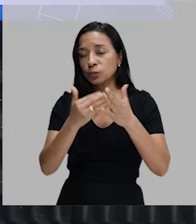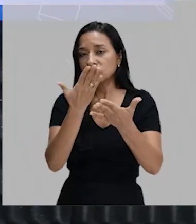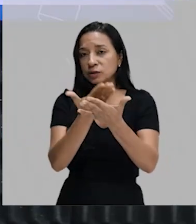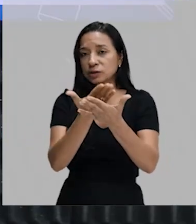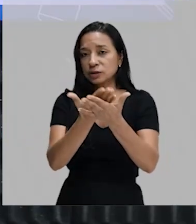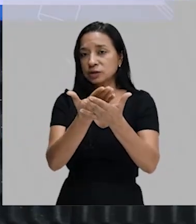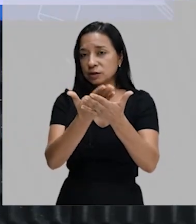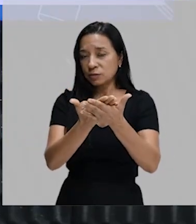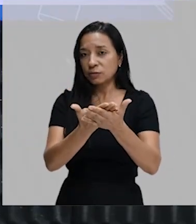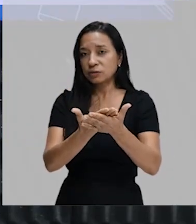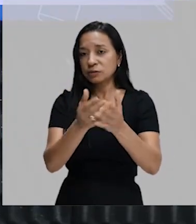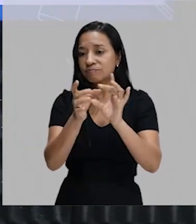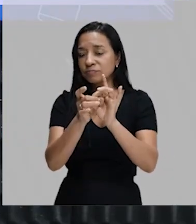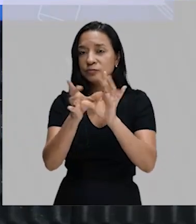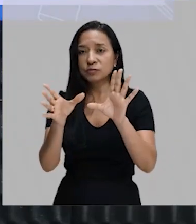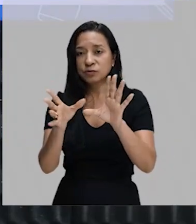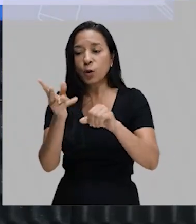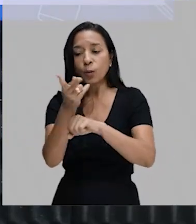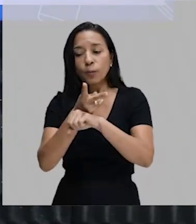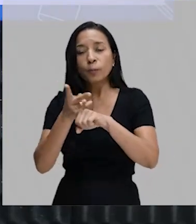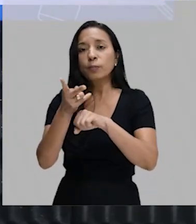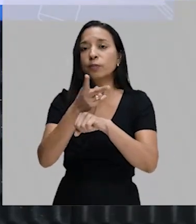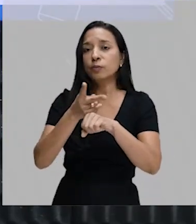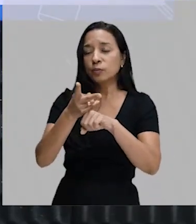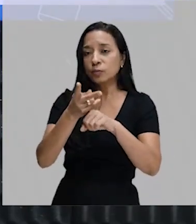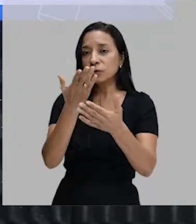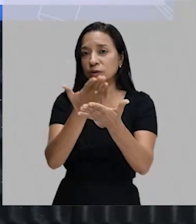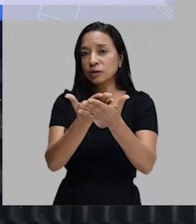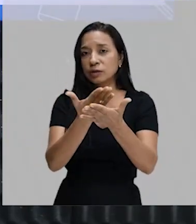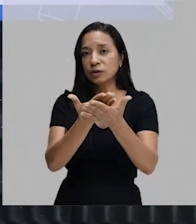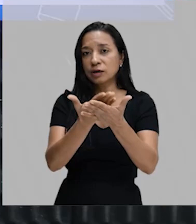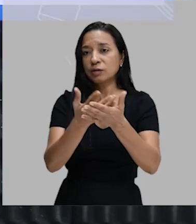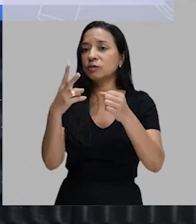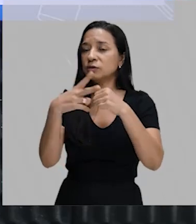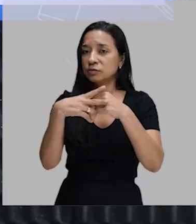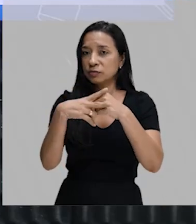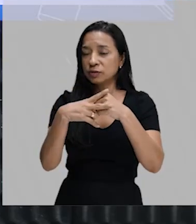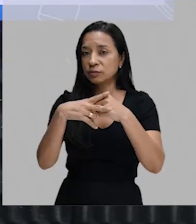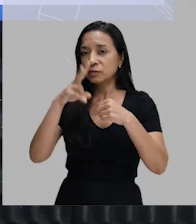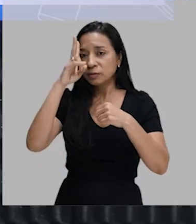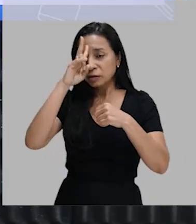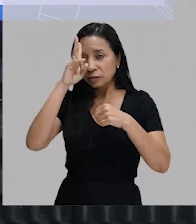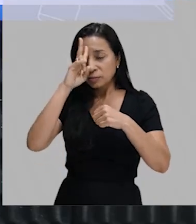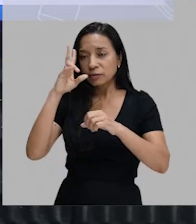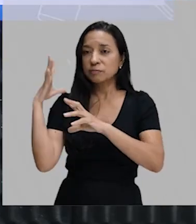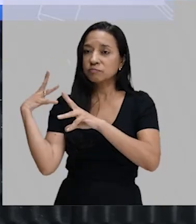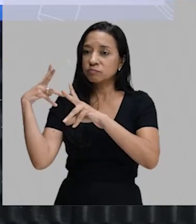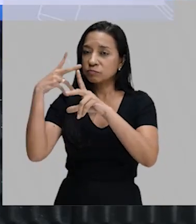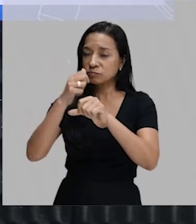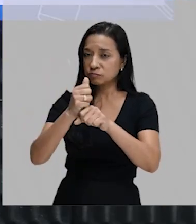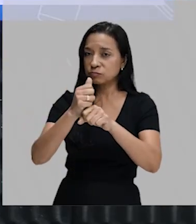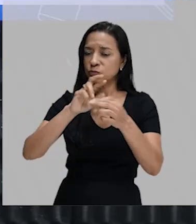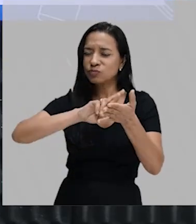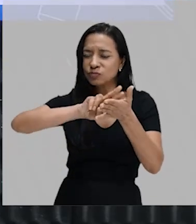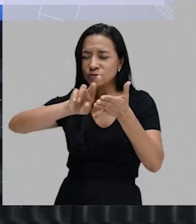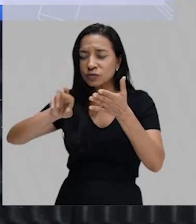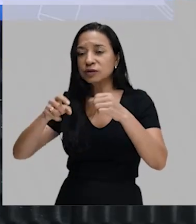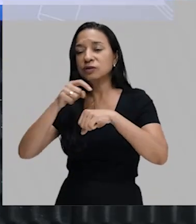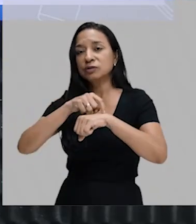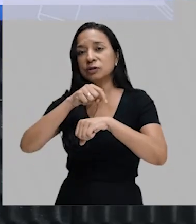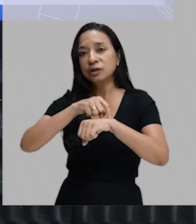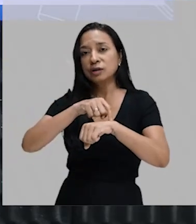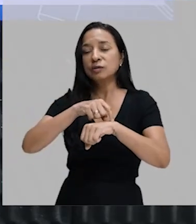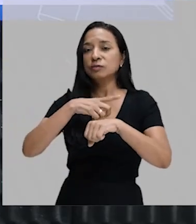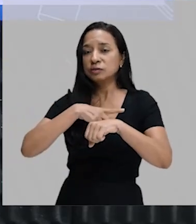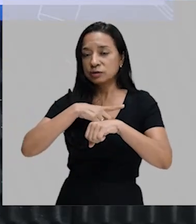as aulas salvas lá e procure exatamente essa aula para você relembrar os diversos tempos verbais que existem em